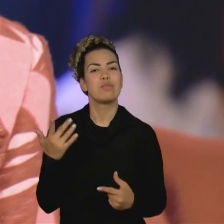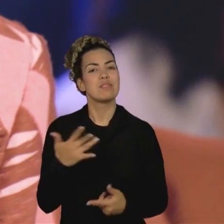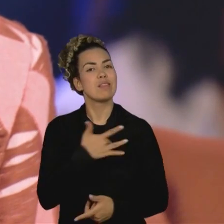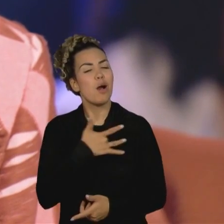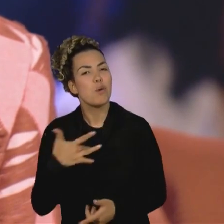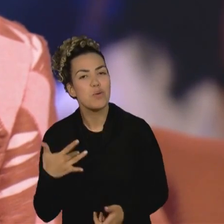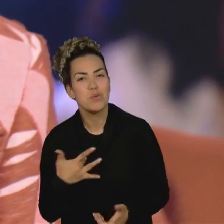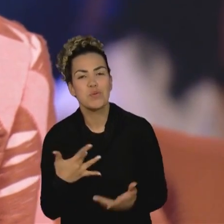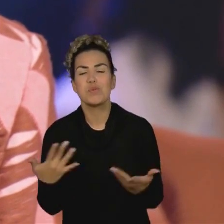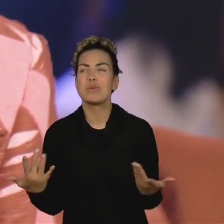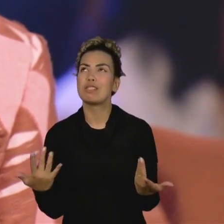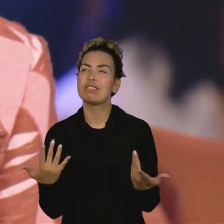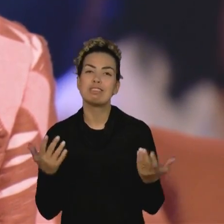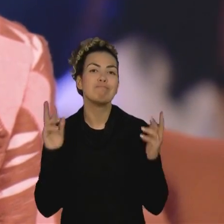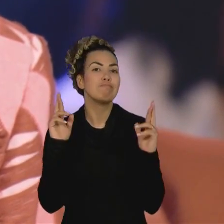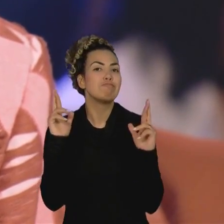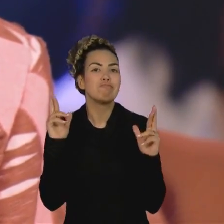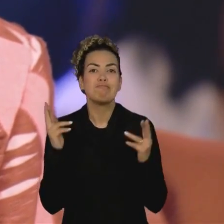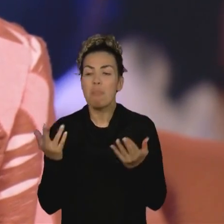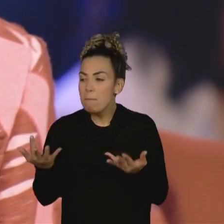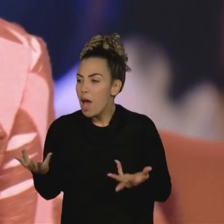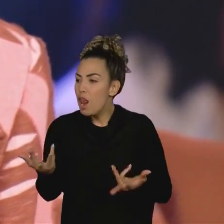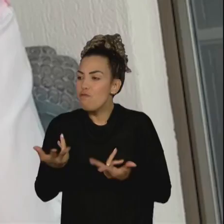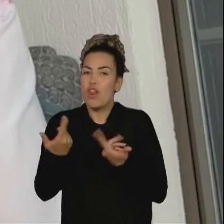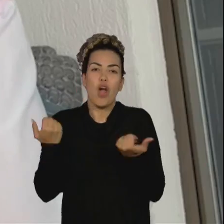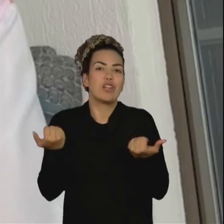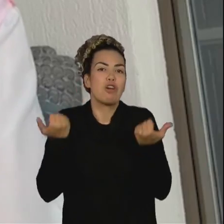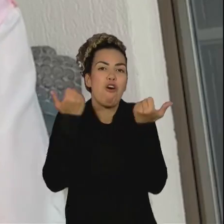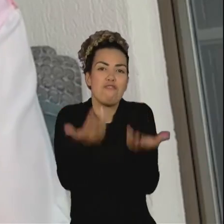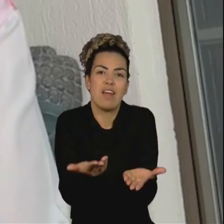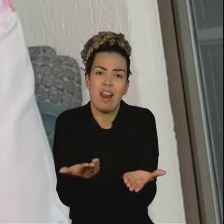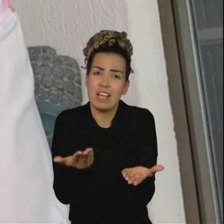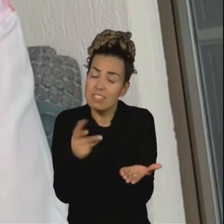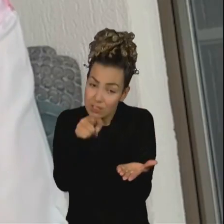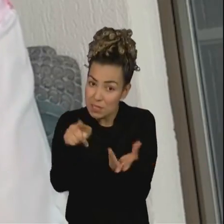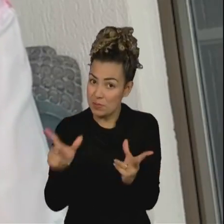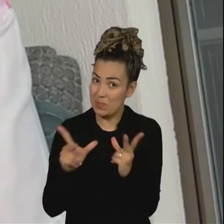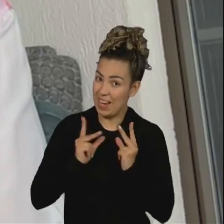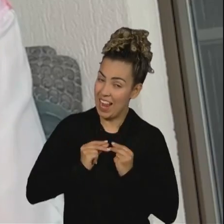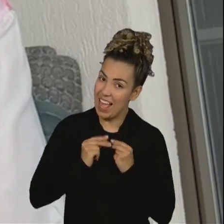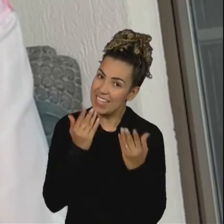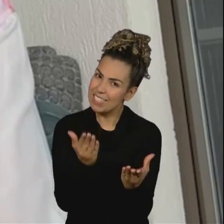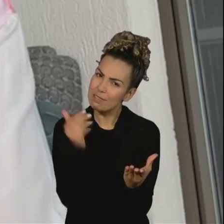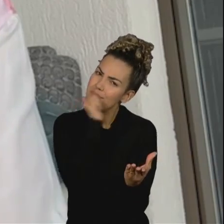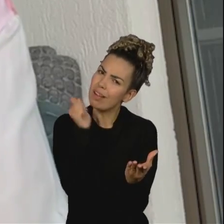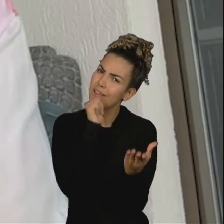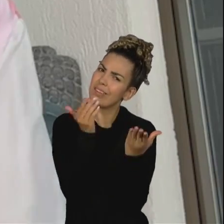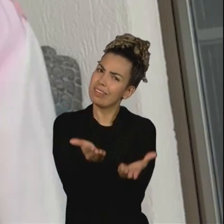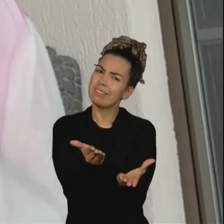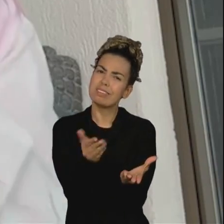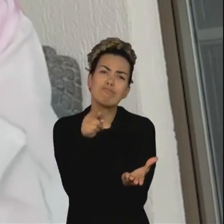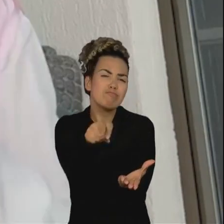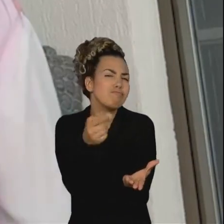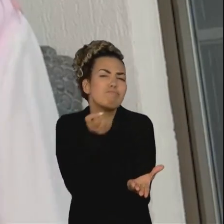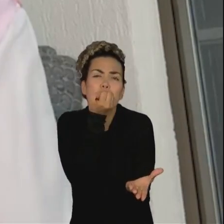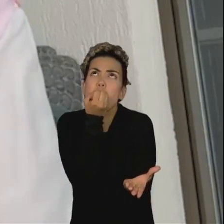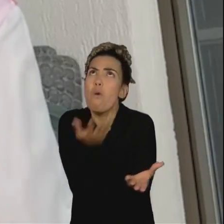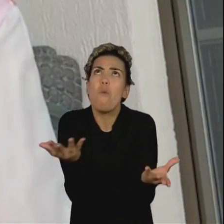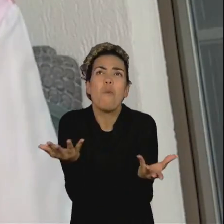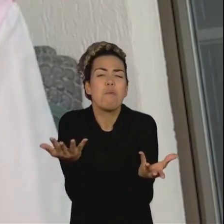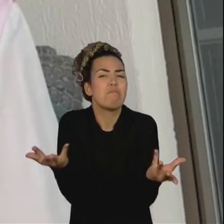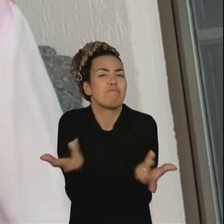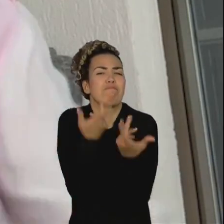coisas sejam maravilhosas para você, que você merece, viu, garota? Você é tudo de bom. Beijo